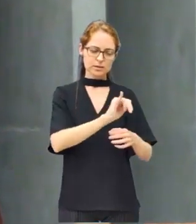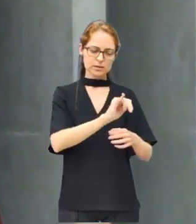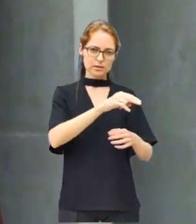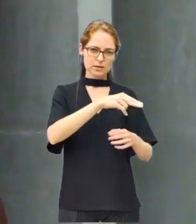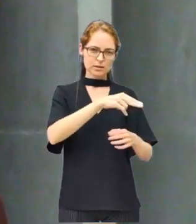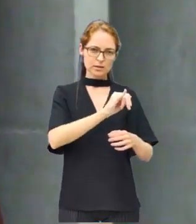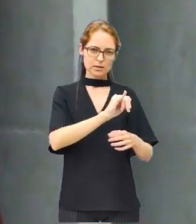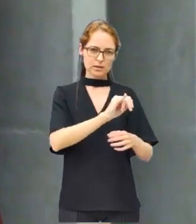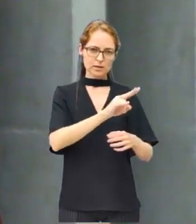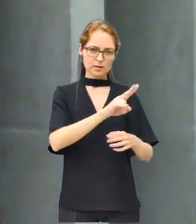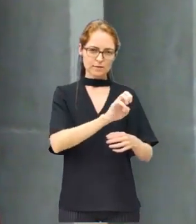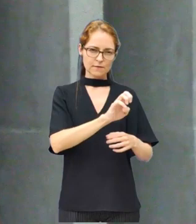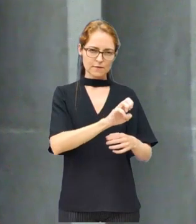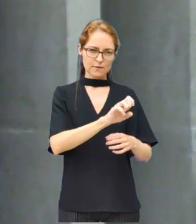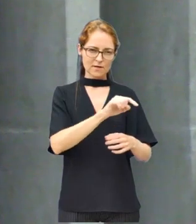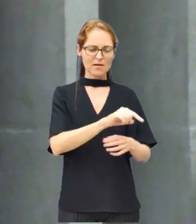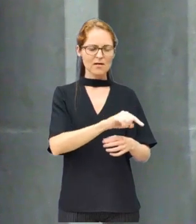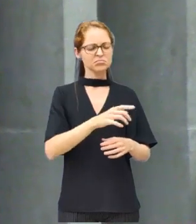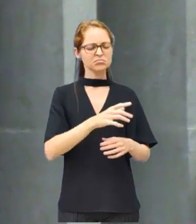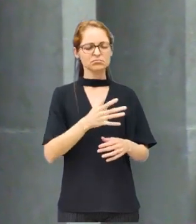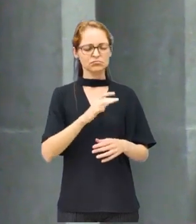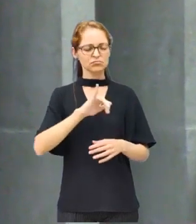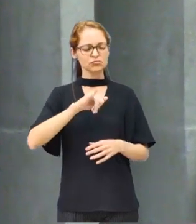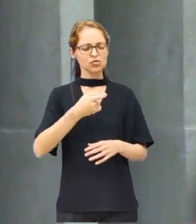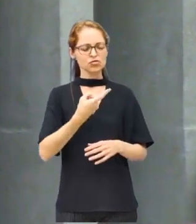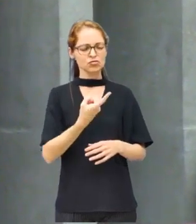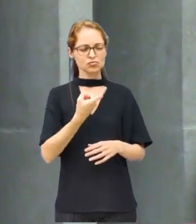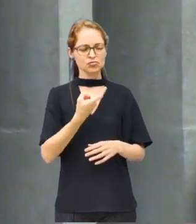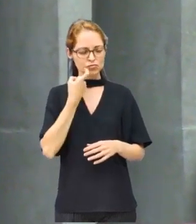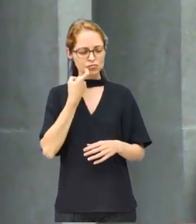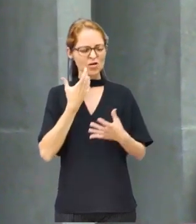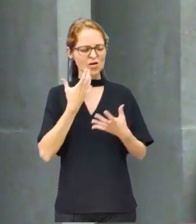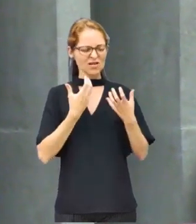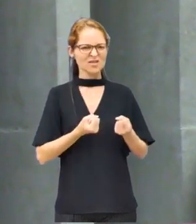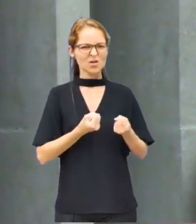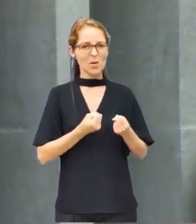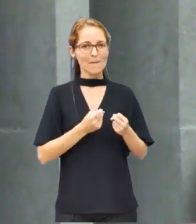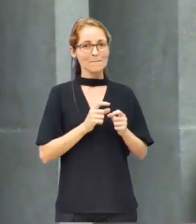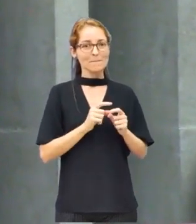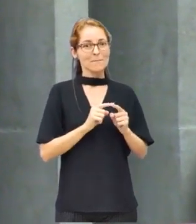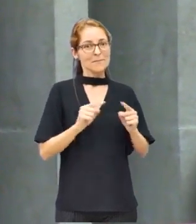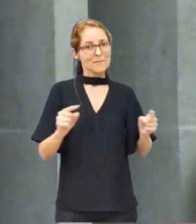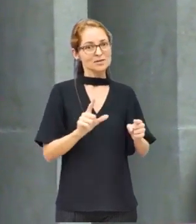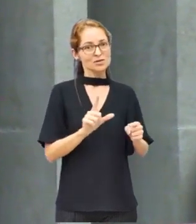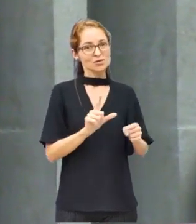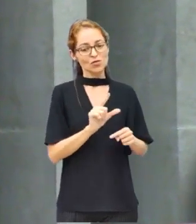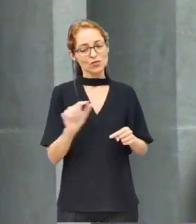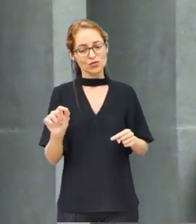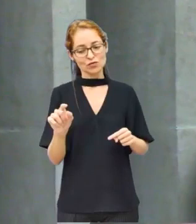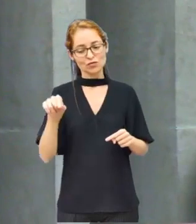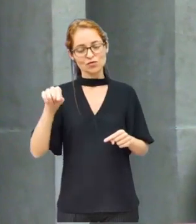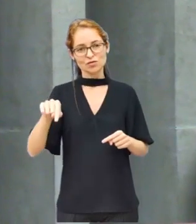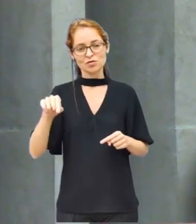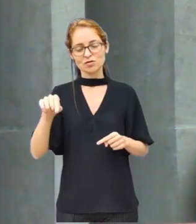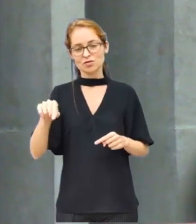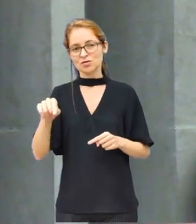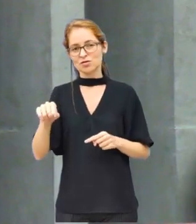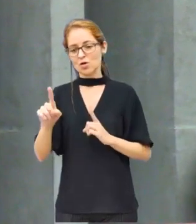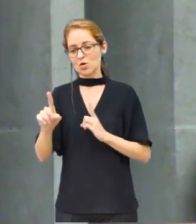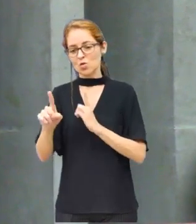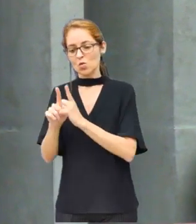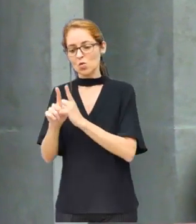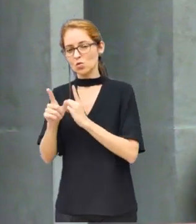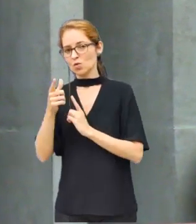dispôs, mas para fugir da presença do Senhor, para Tarsis. E tendo descido a Jope, achou o navio que ia